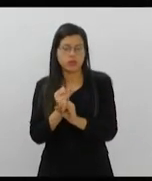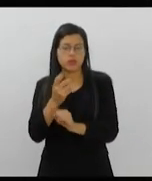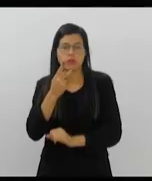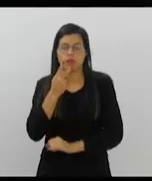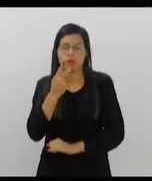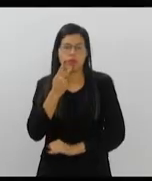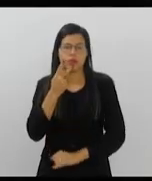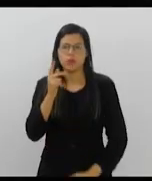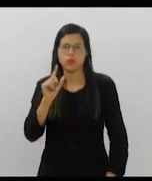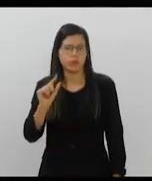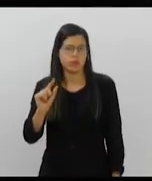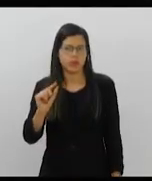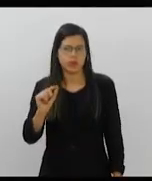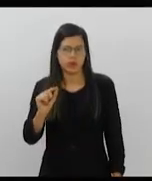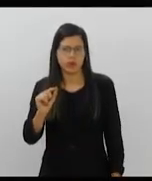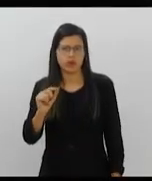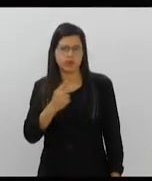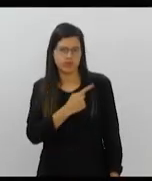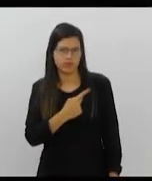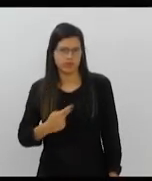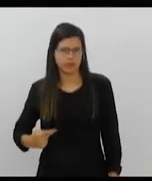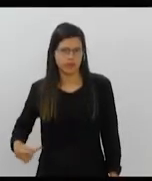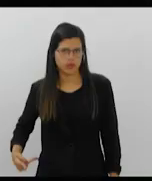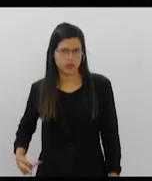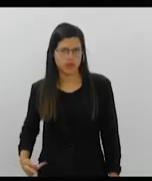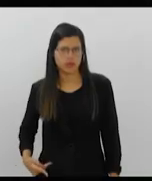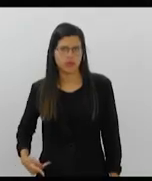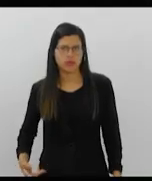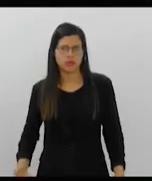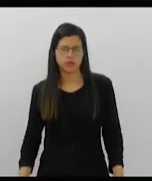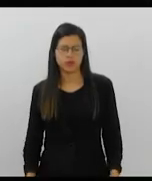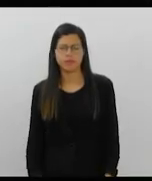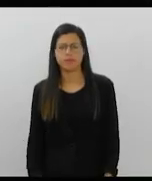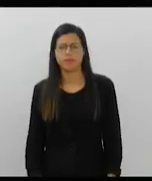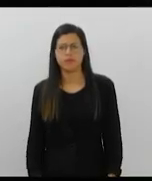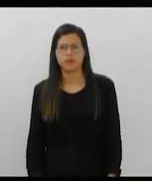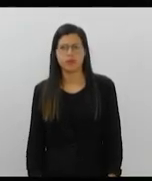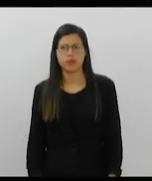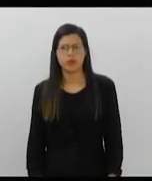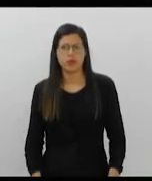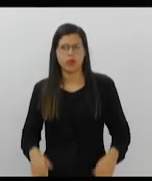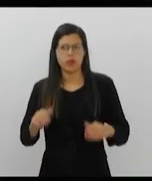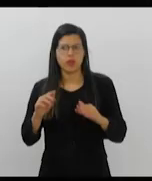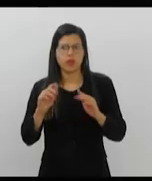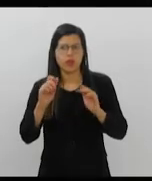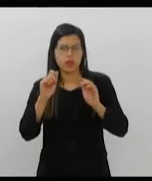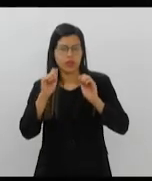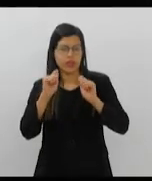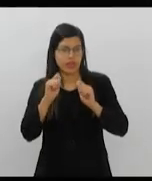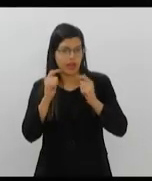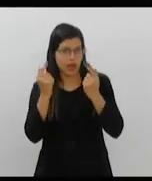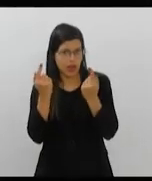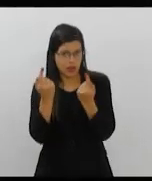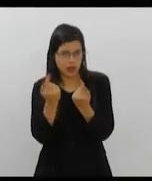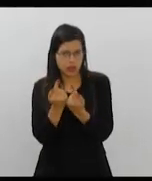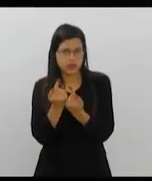dizendo, senhor presidente, que o Parlamento